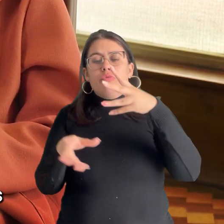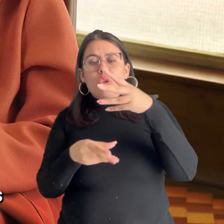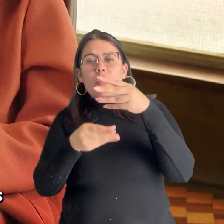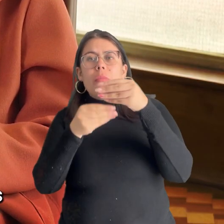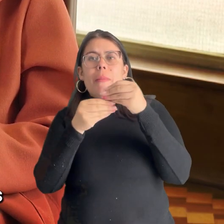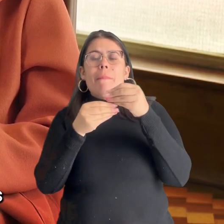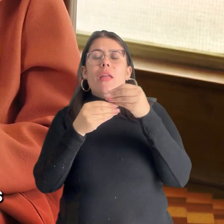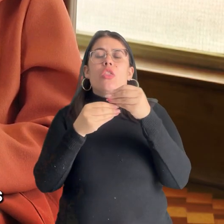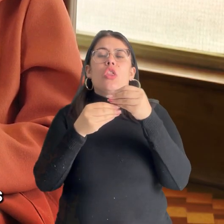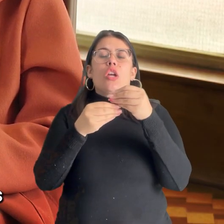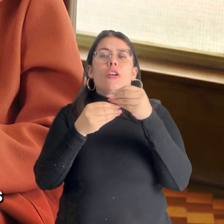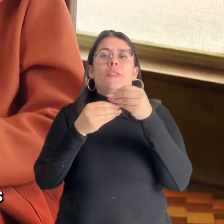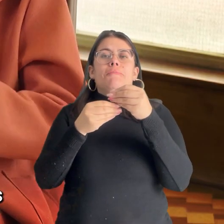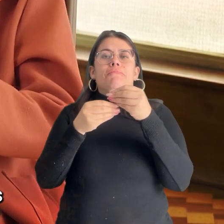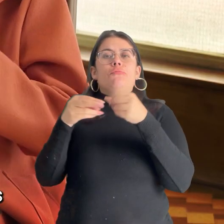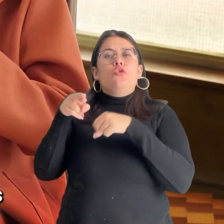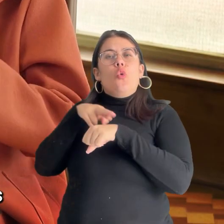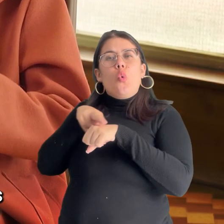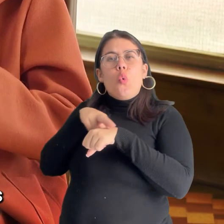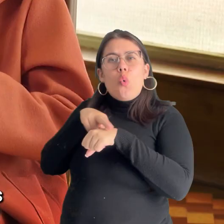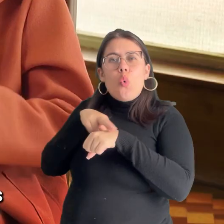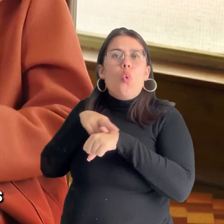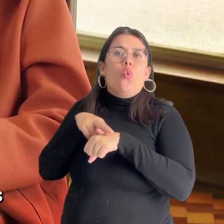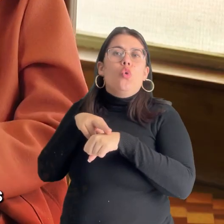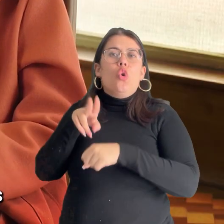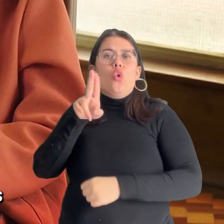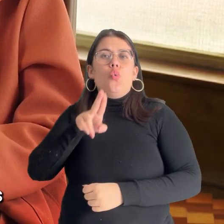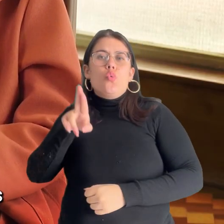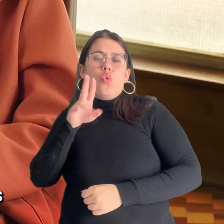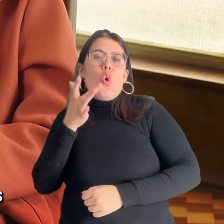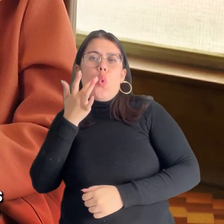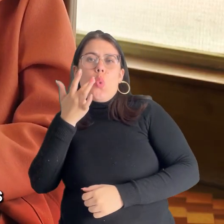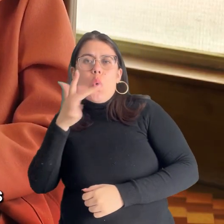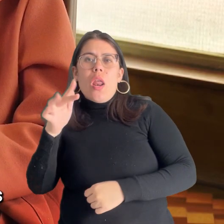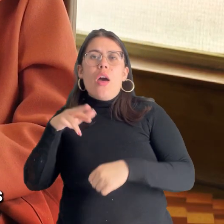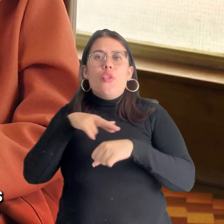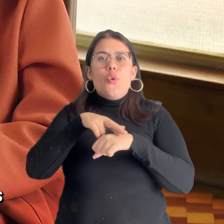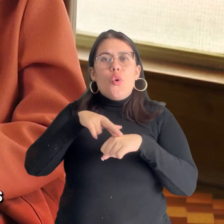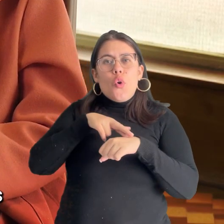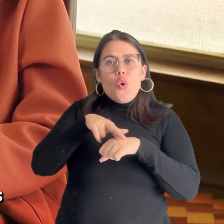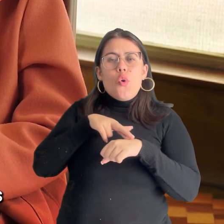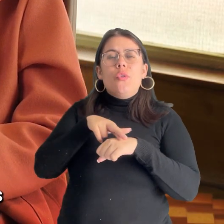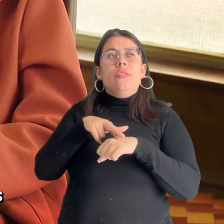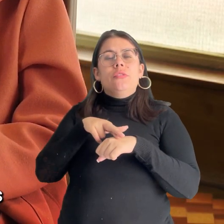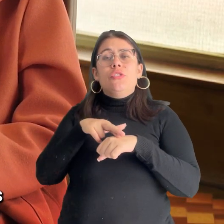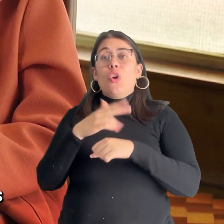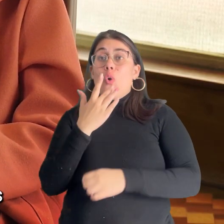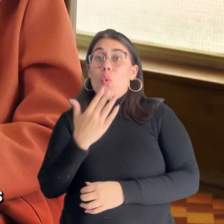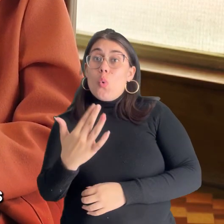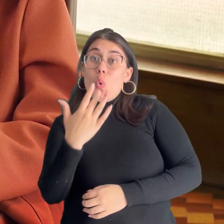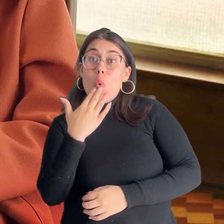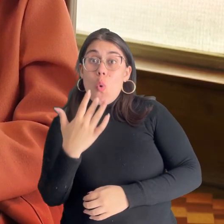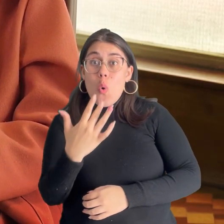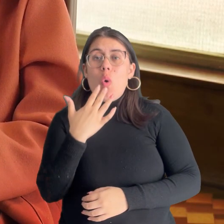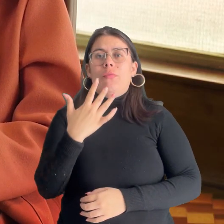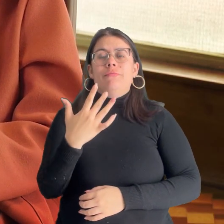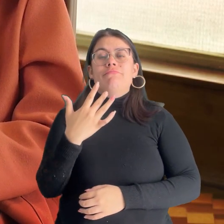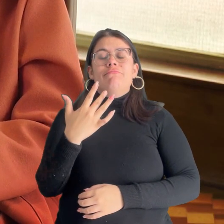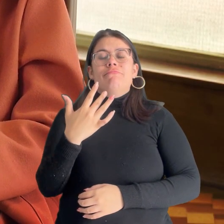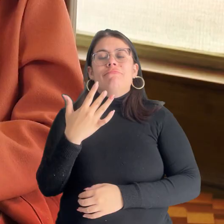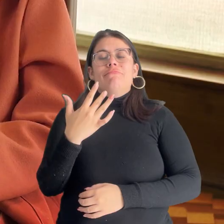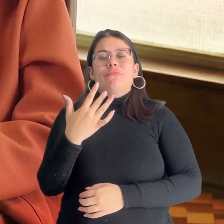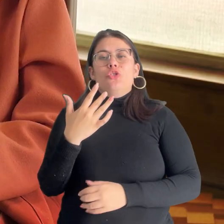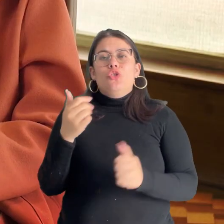roxo. Di Cavalcanti usou o roxo dourado como um par de cores que vibravam juntas e que